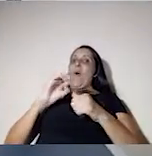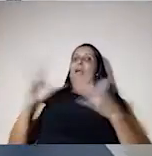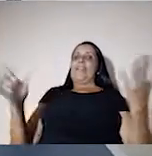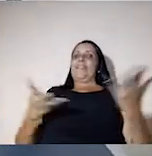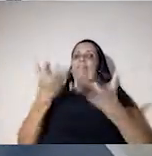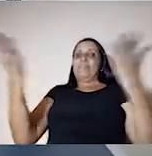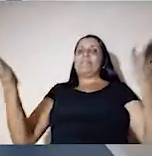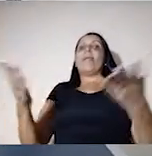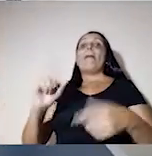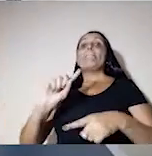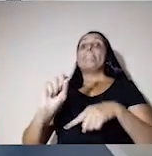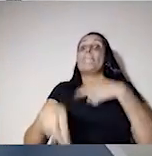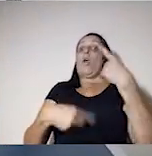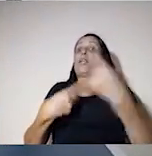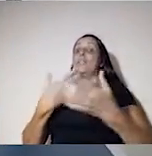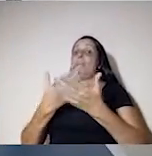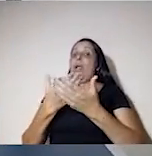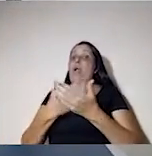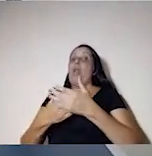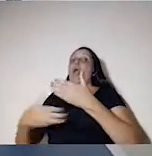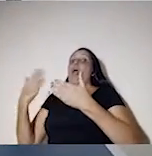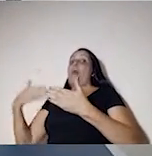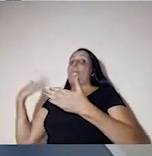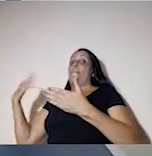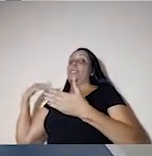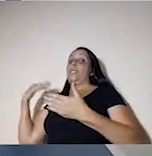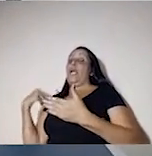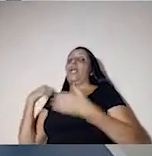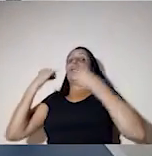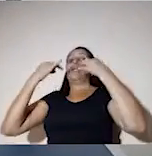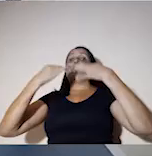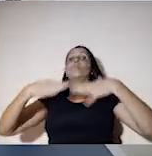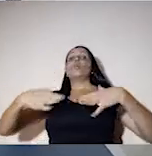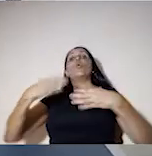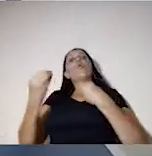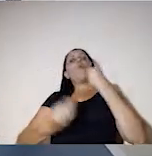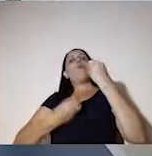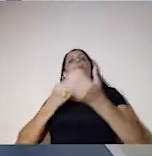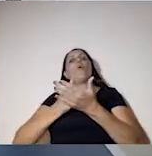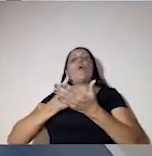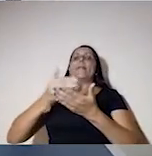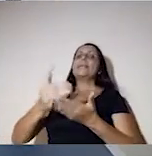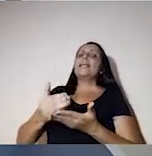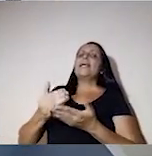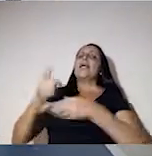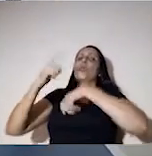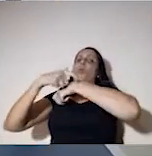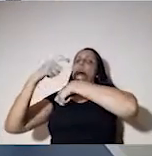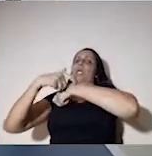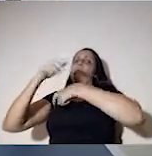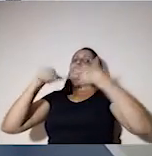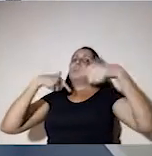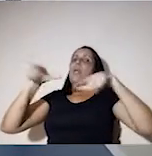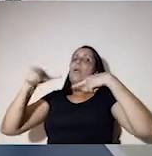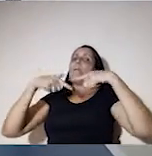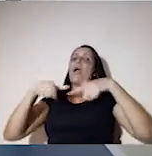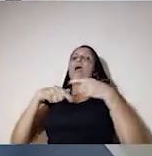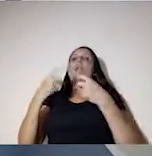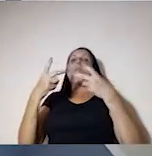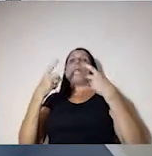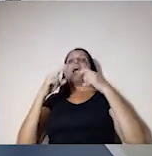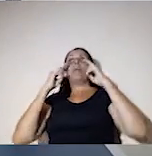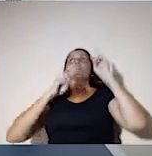aí, galera, vamos para a próxima aula. Na aula passada eu falei sobre como eu comecei, há quanto tempo eu